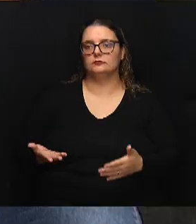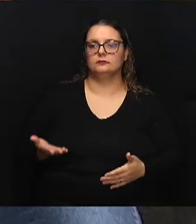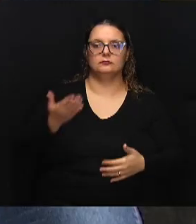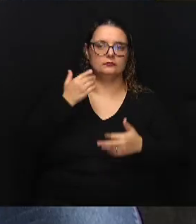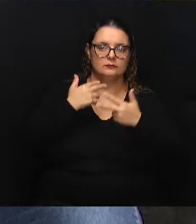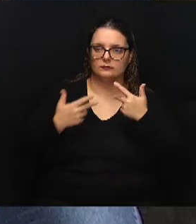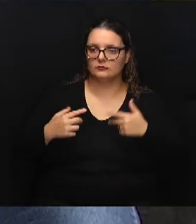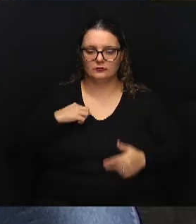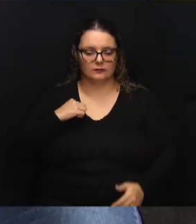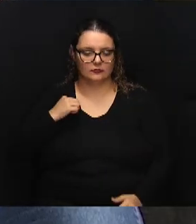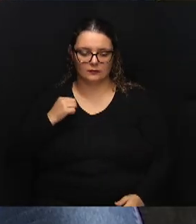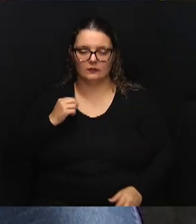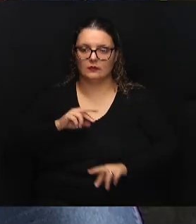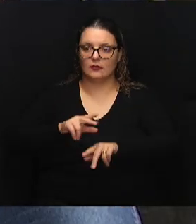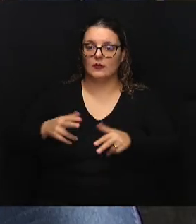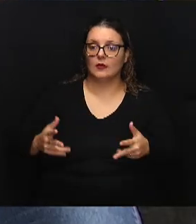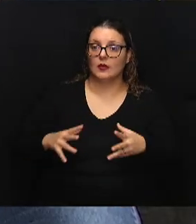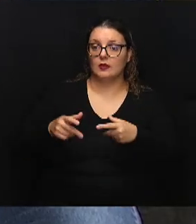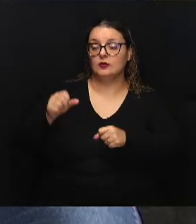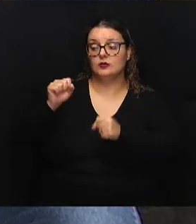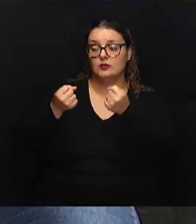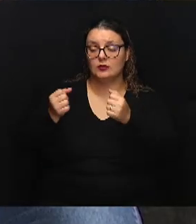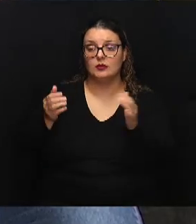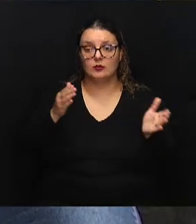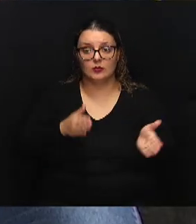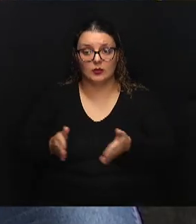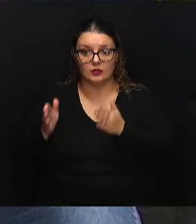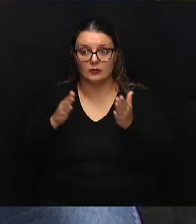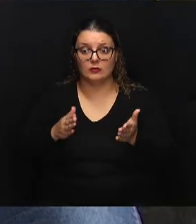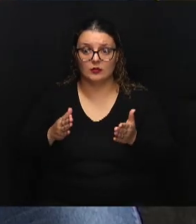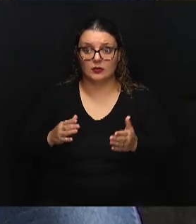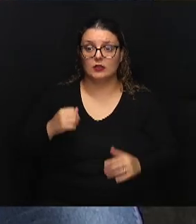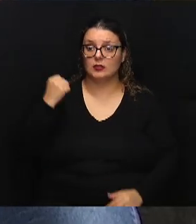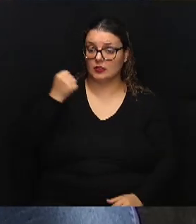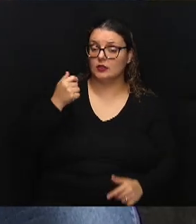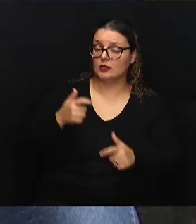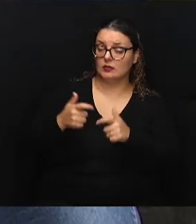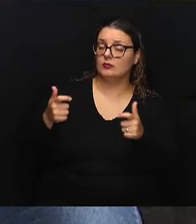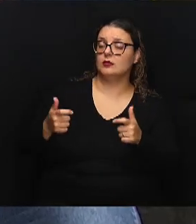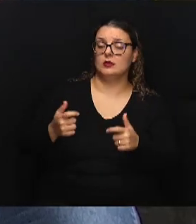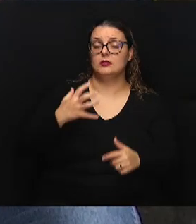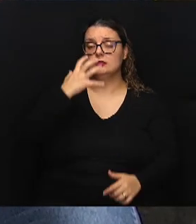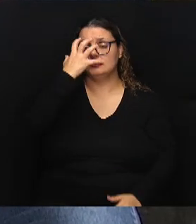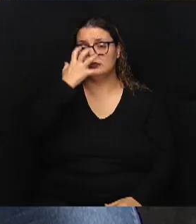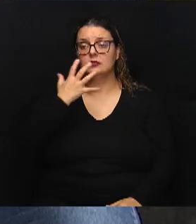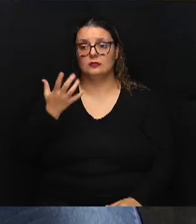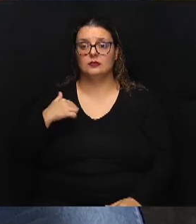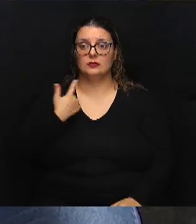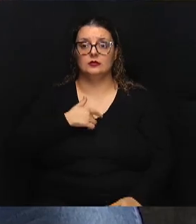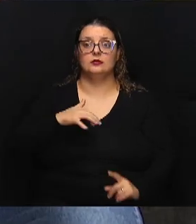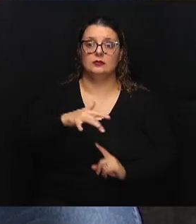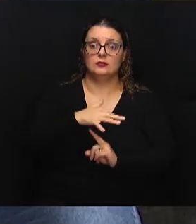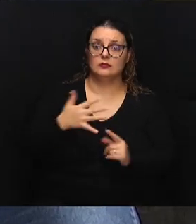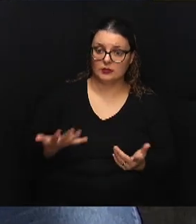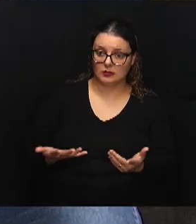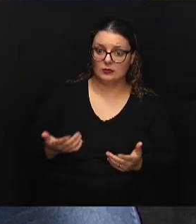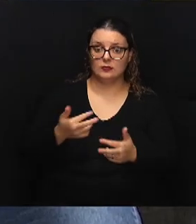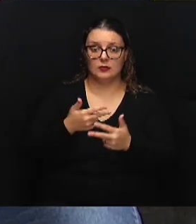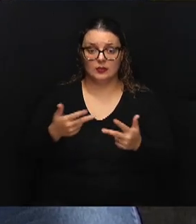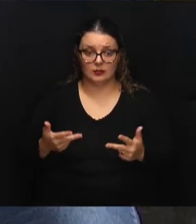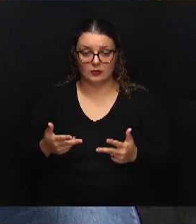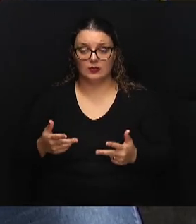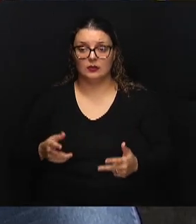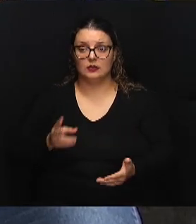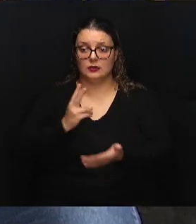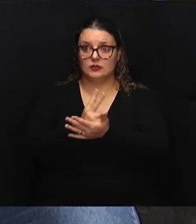alimentos, de roupas, enfim, tudo que a indústria produz e que agrava também seriamente o nosso meio ambiente. Então, uma coisa que eu tento